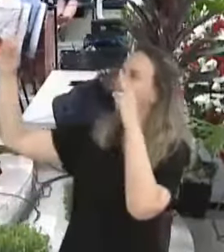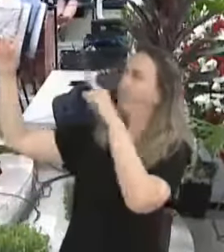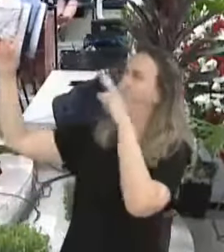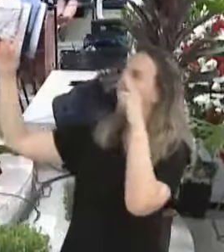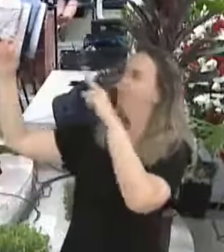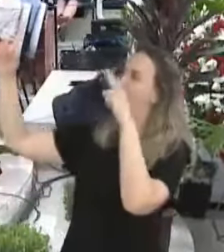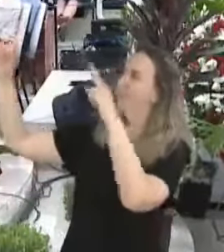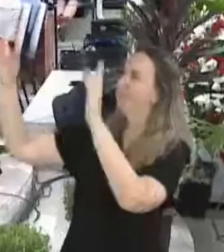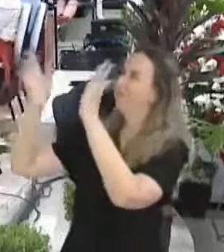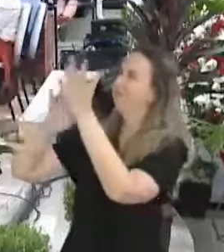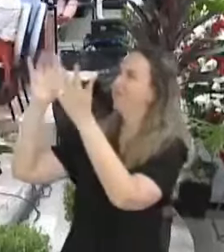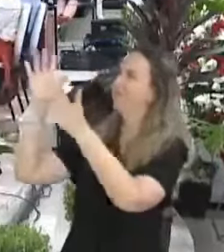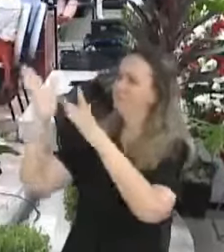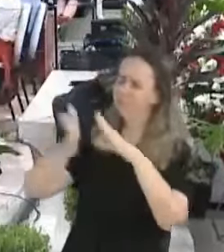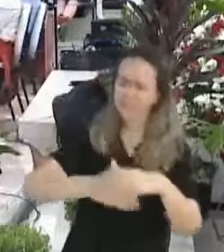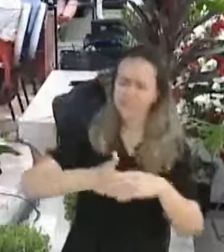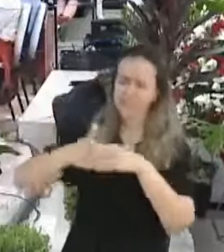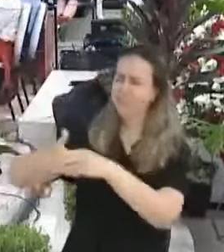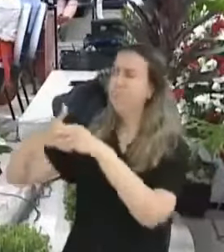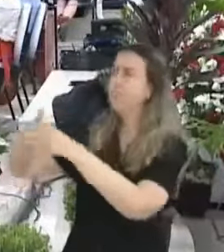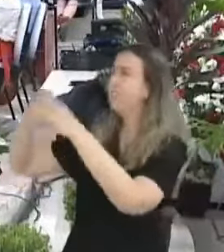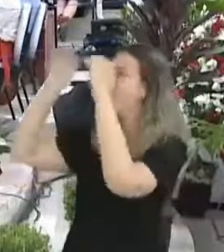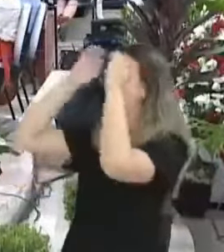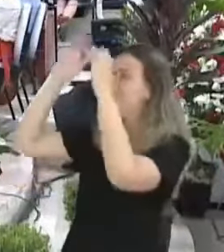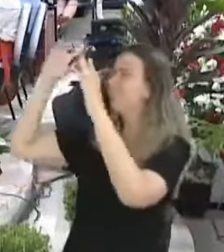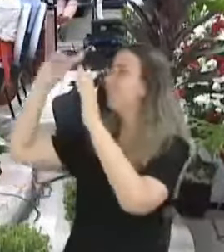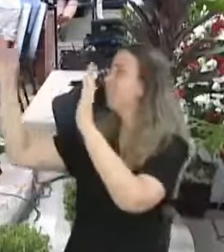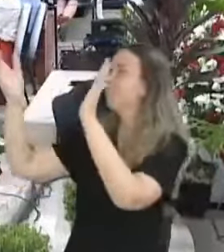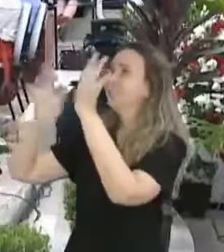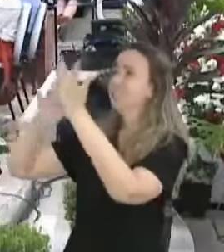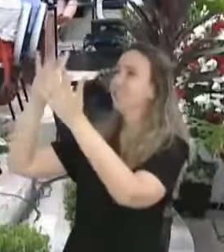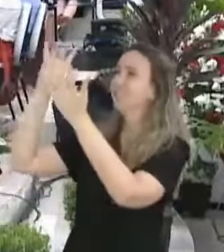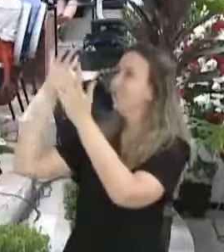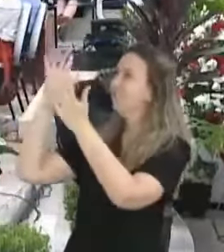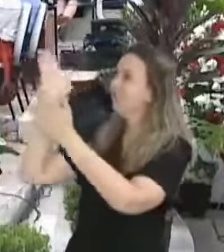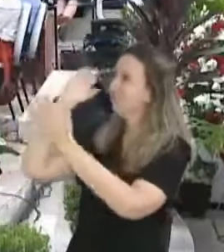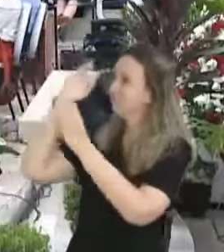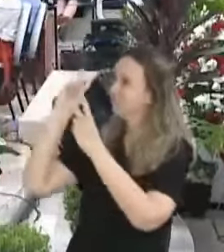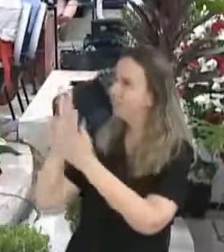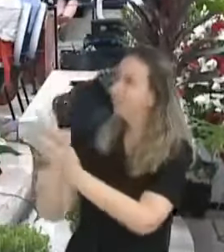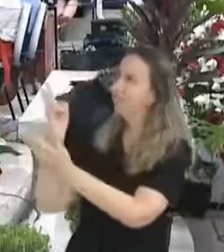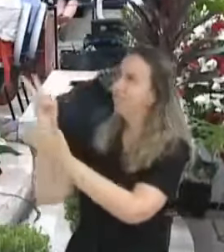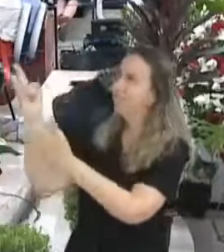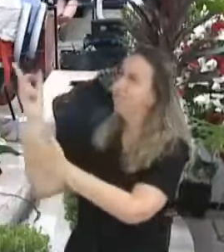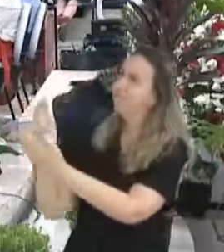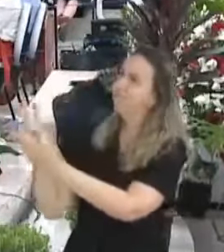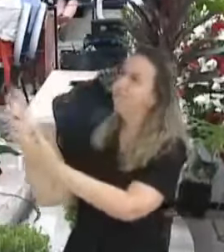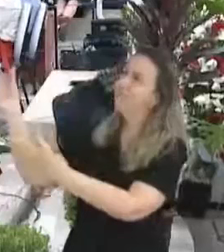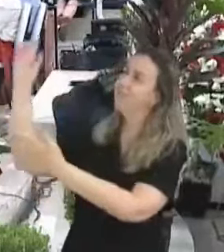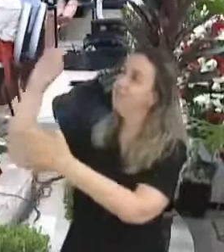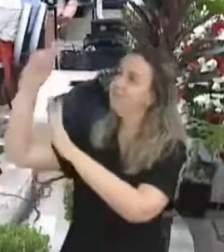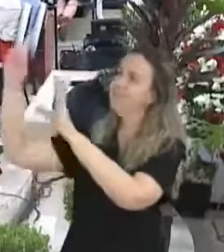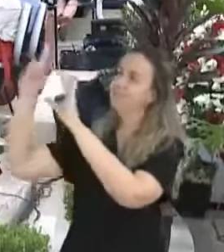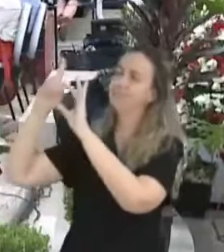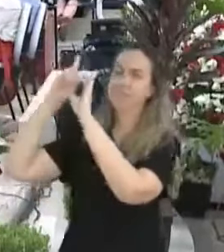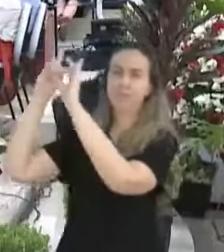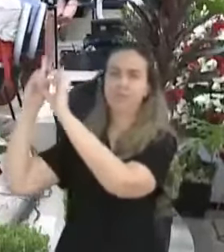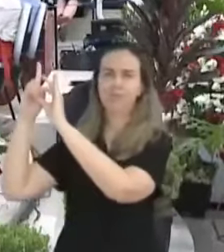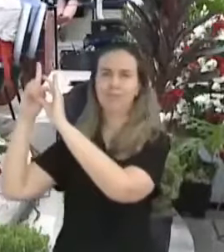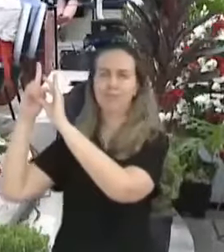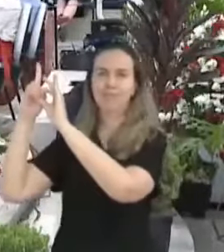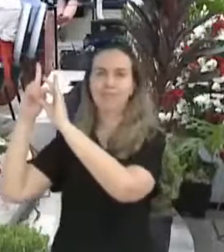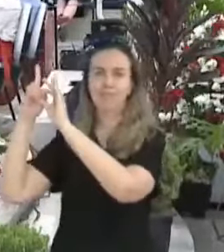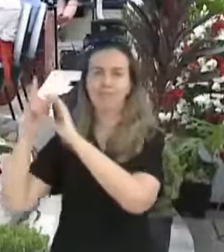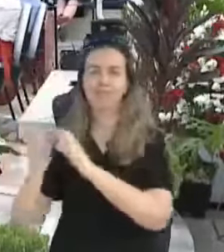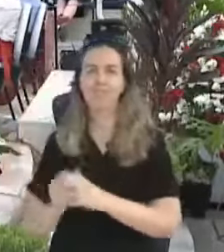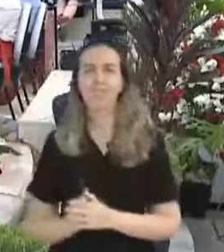avenida, você volta por um outro caminho, exatamente diferente. Você deixa de andar pelo caminho que você